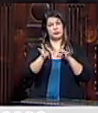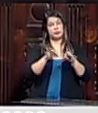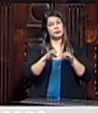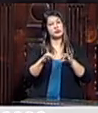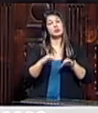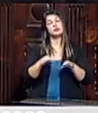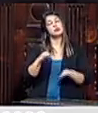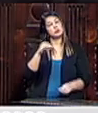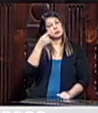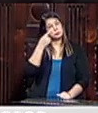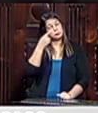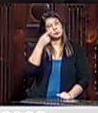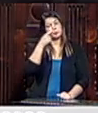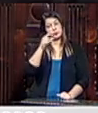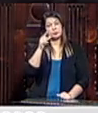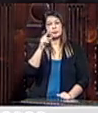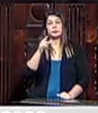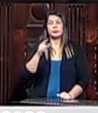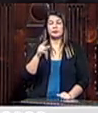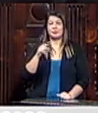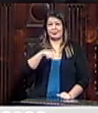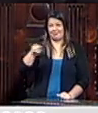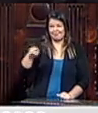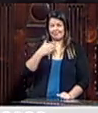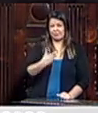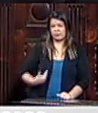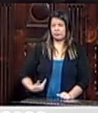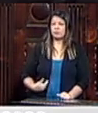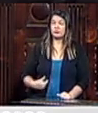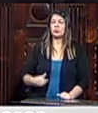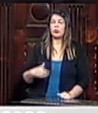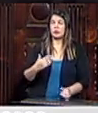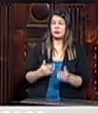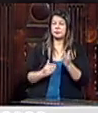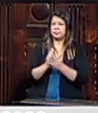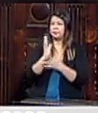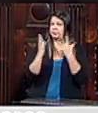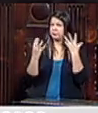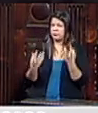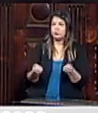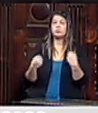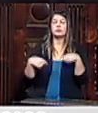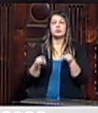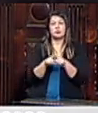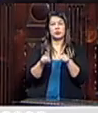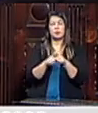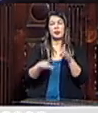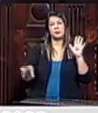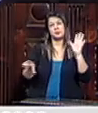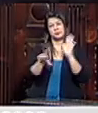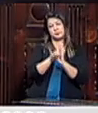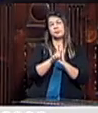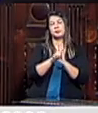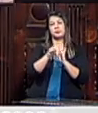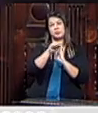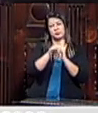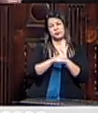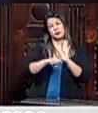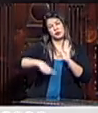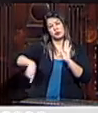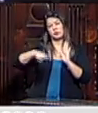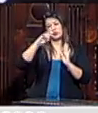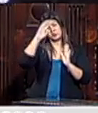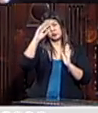e conseguir com que o governador aprove e vire lei para que a gente consiga